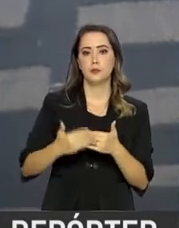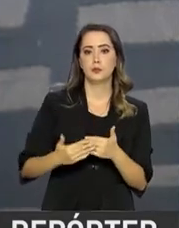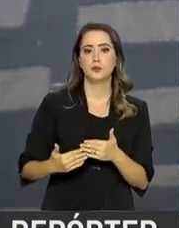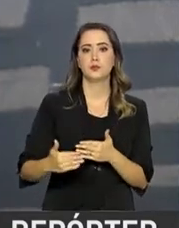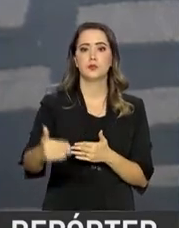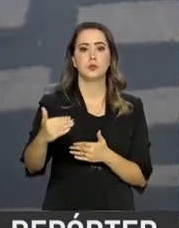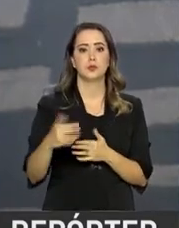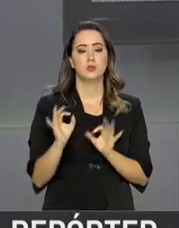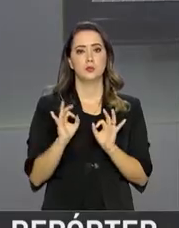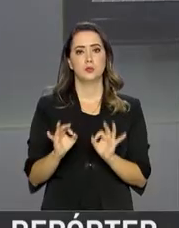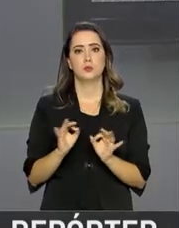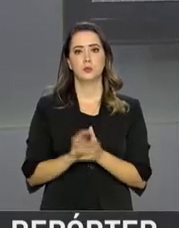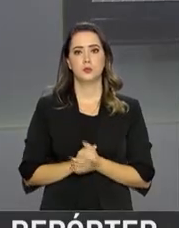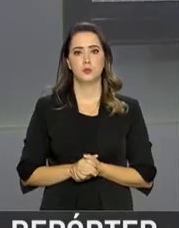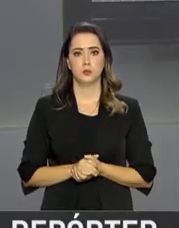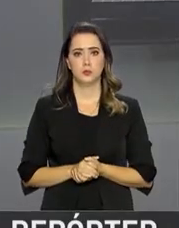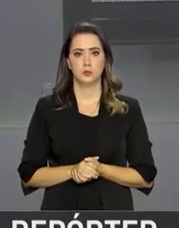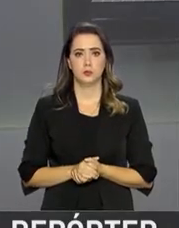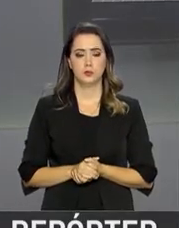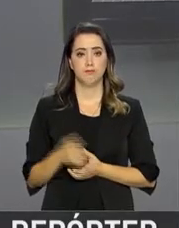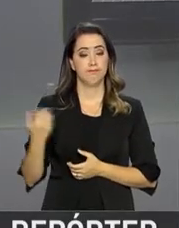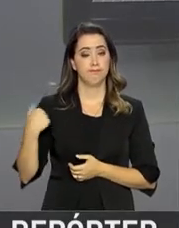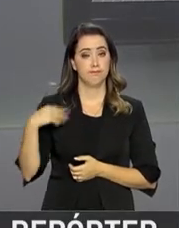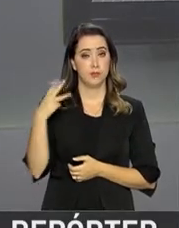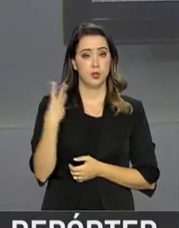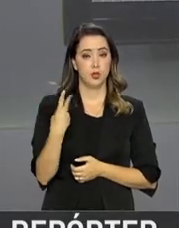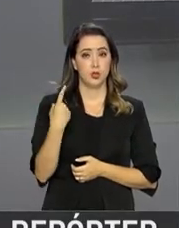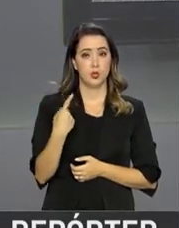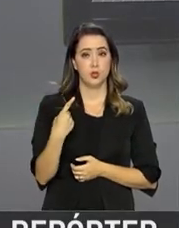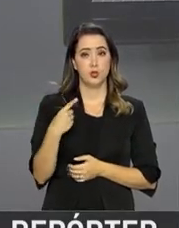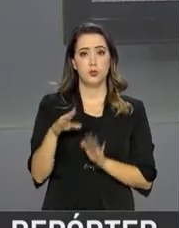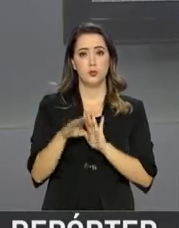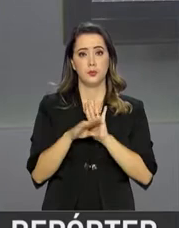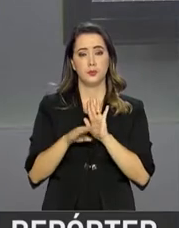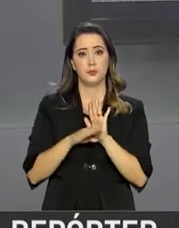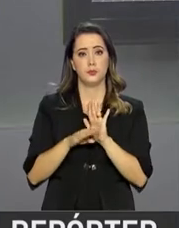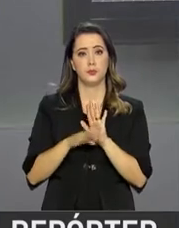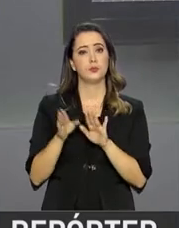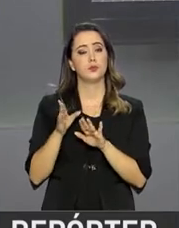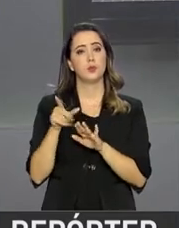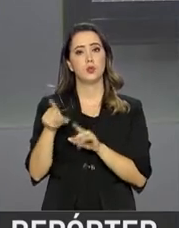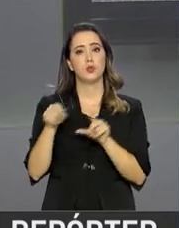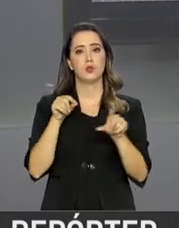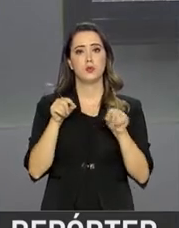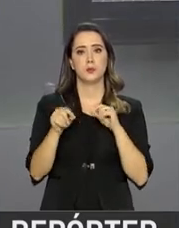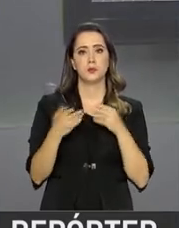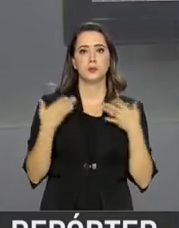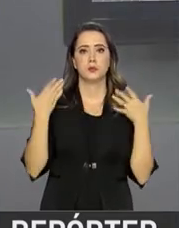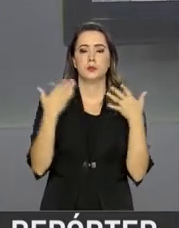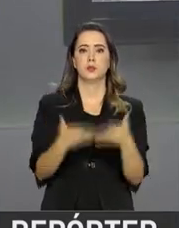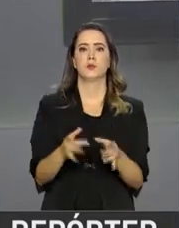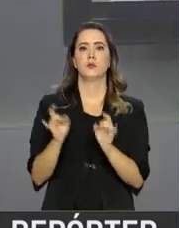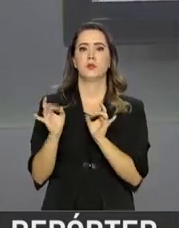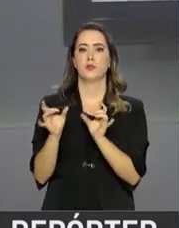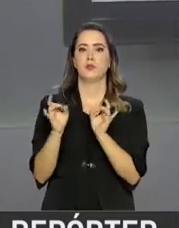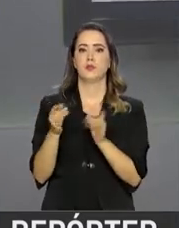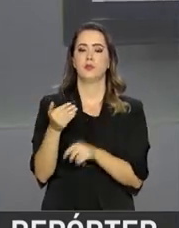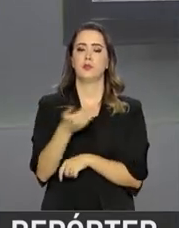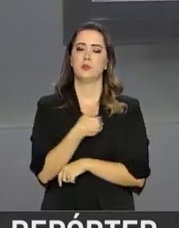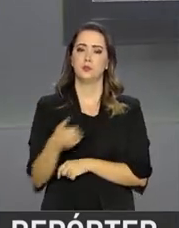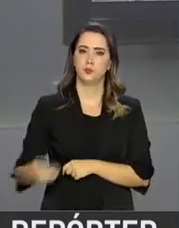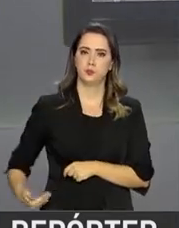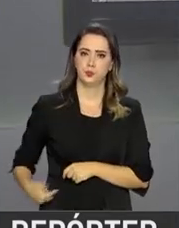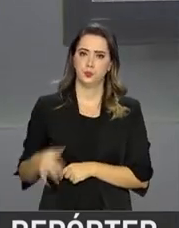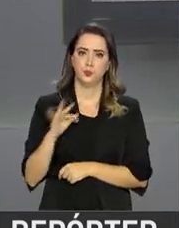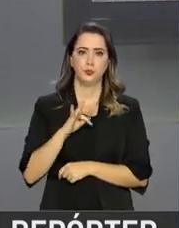sustentável mais 31 projetos foram qualificados para participar do programa de concessões do governo federal